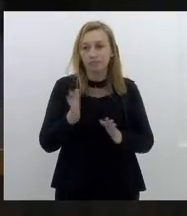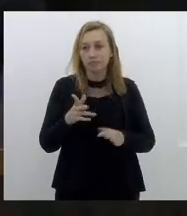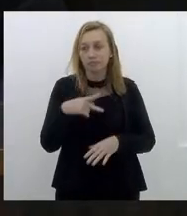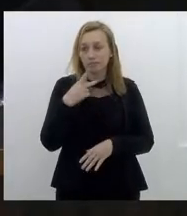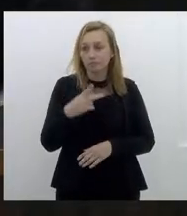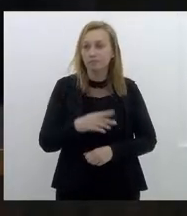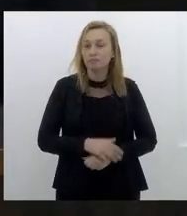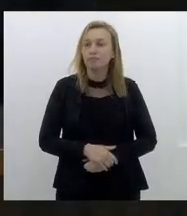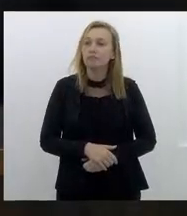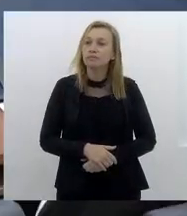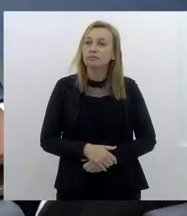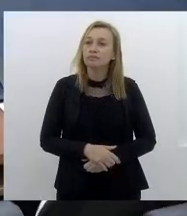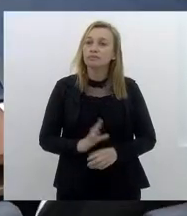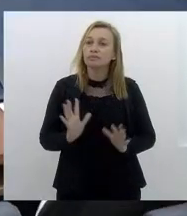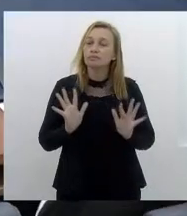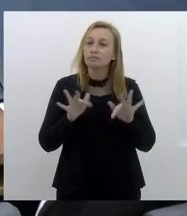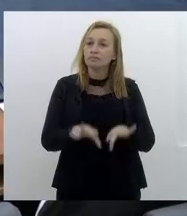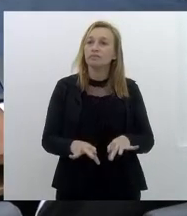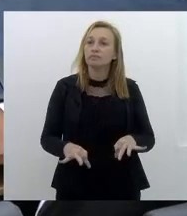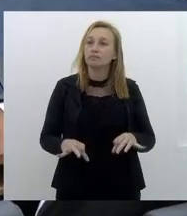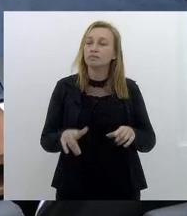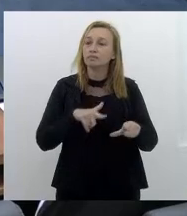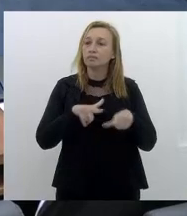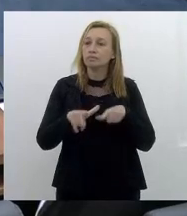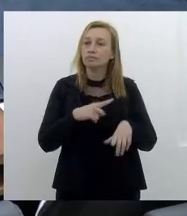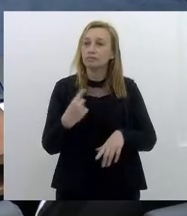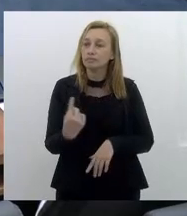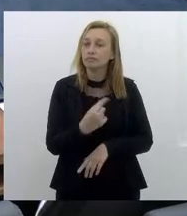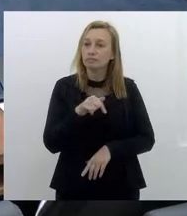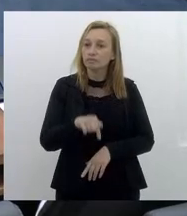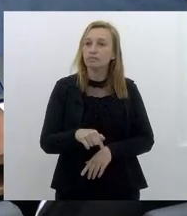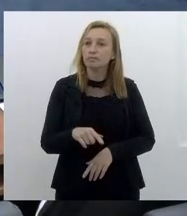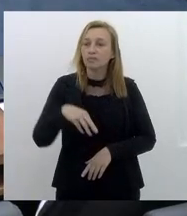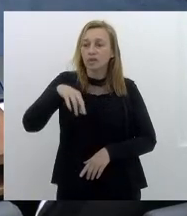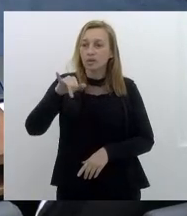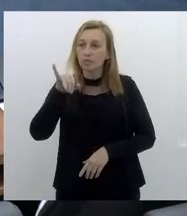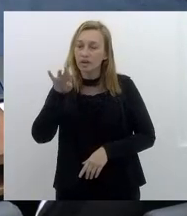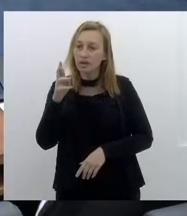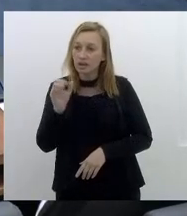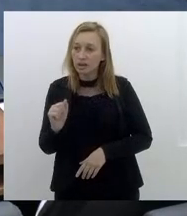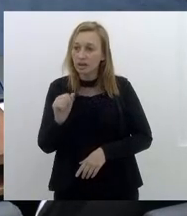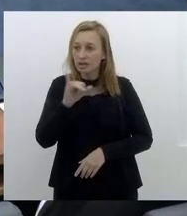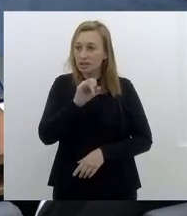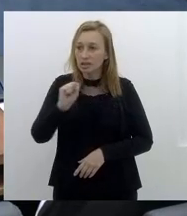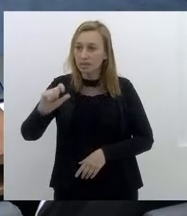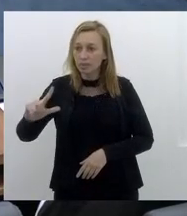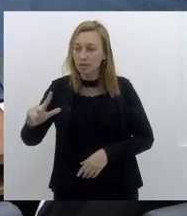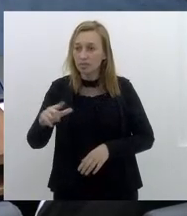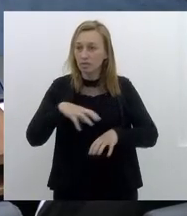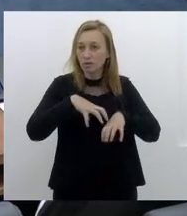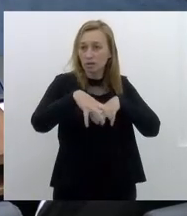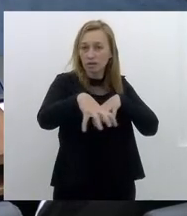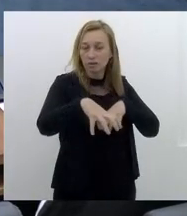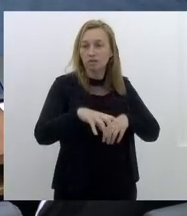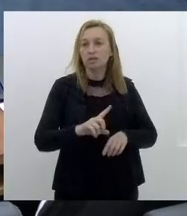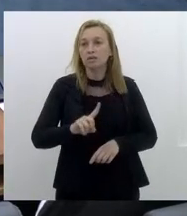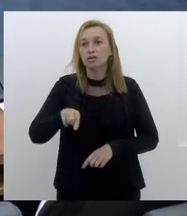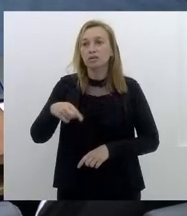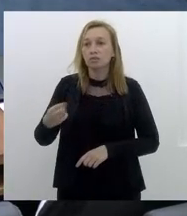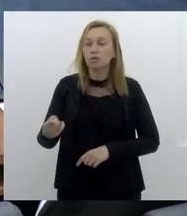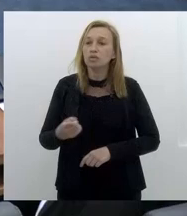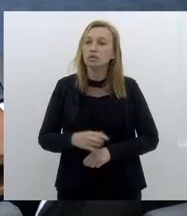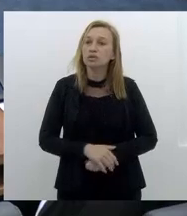agora para a conclusão dos nossos trabalhos aqui para Maria Izabel de Vasconcelos por via remota e na